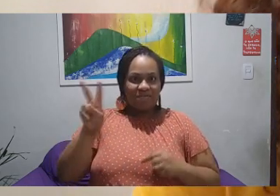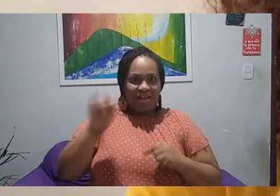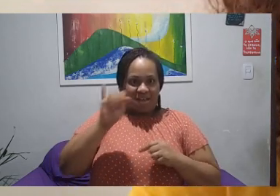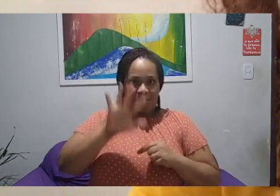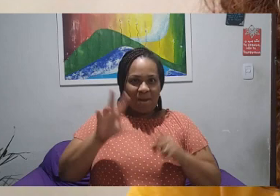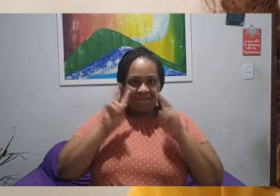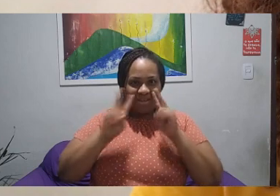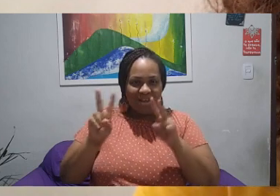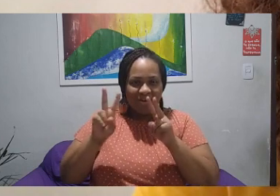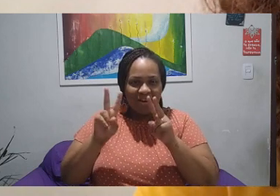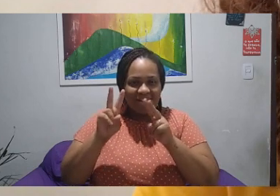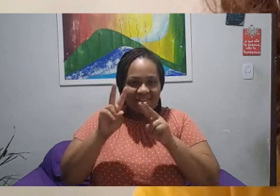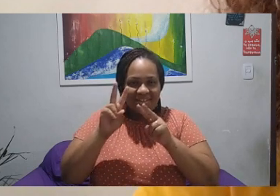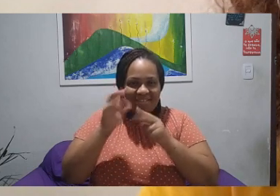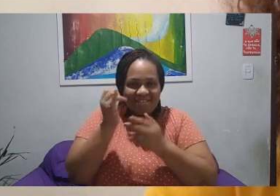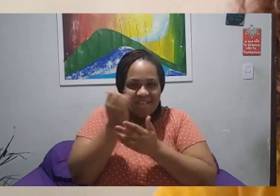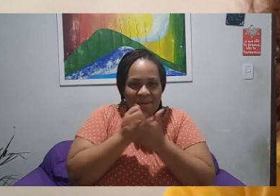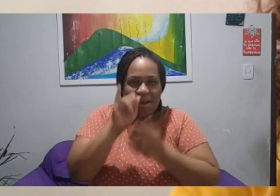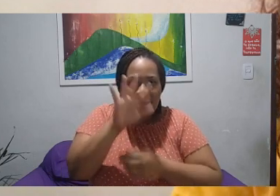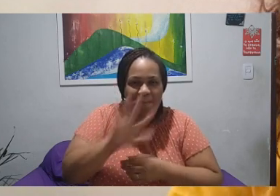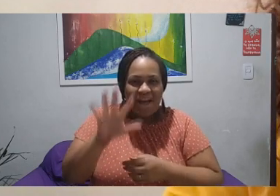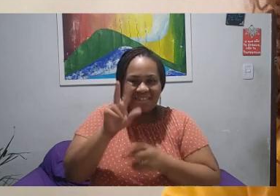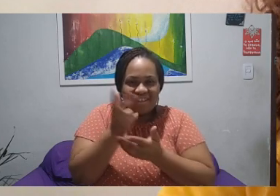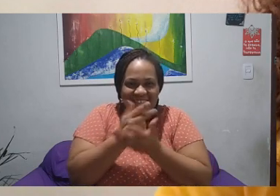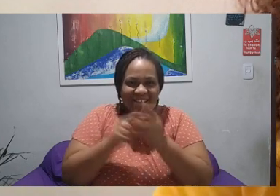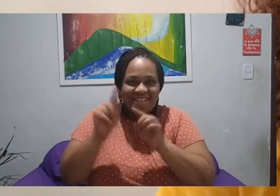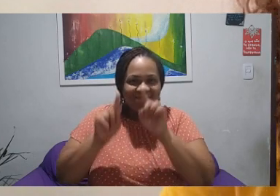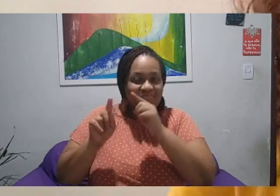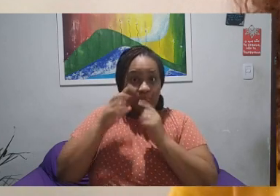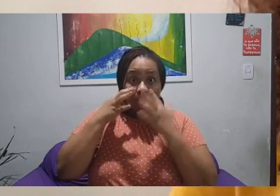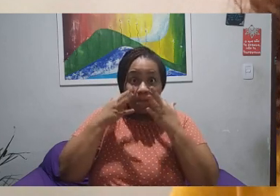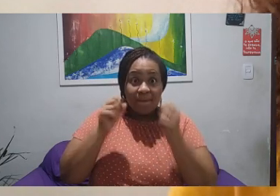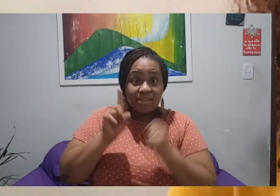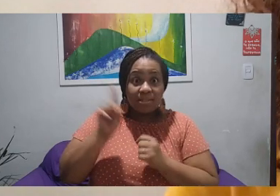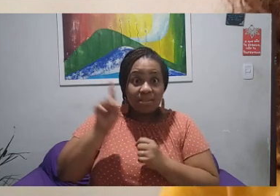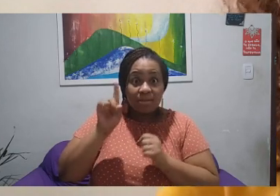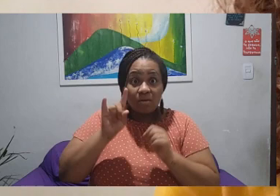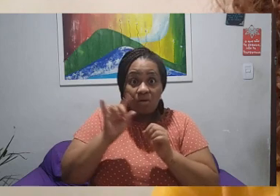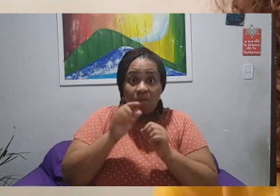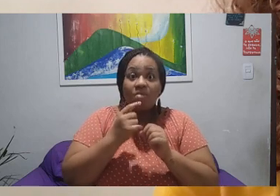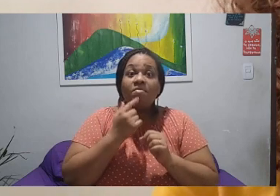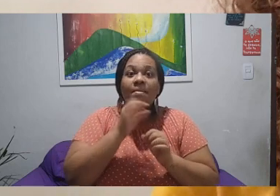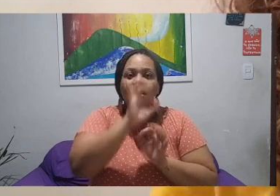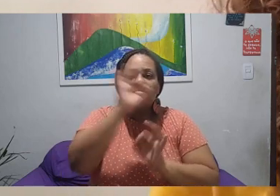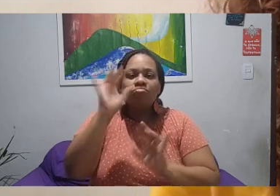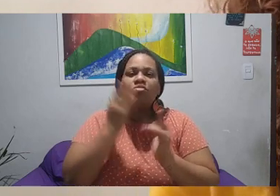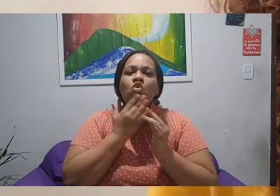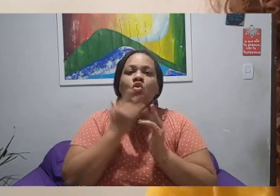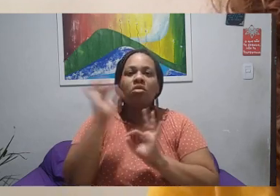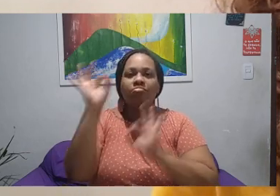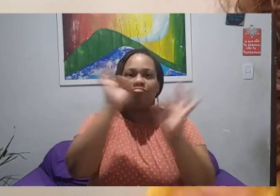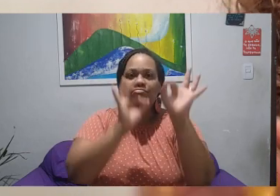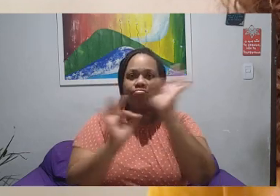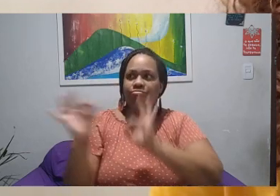Aí na tela para vocês agora tá aparecendo o GIF dos elétrons. E preste bastante atenção nesse GIF porque as bolinhas elas se deslocam